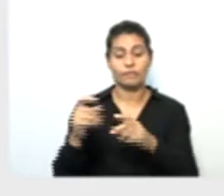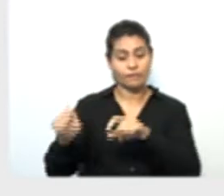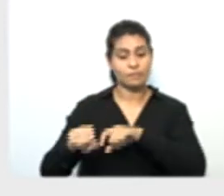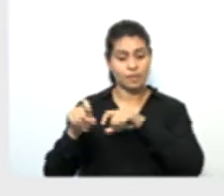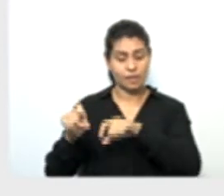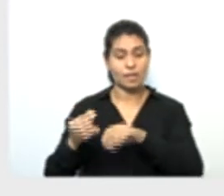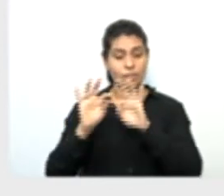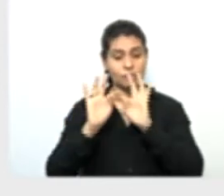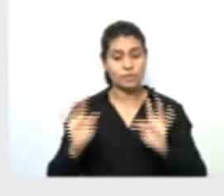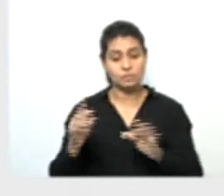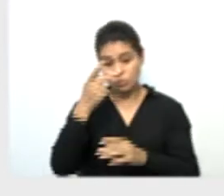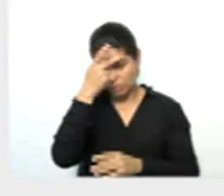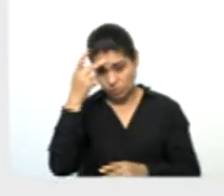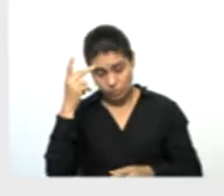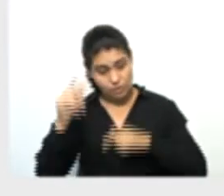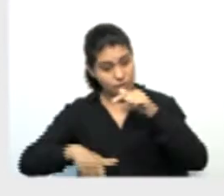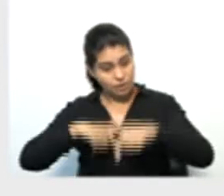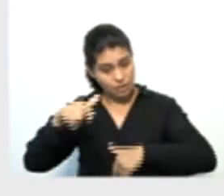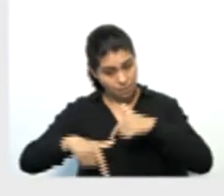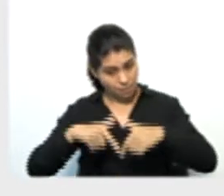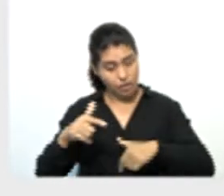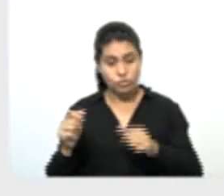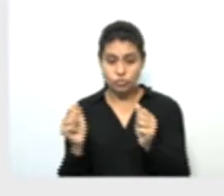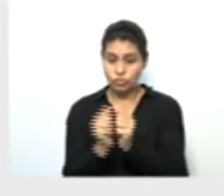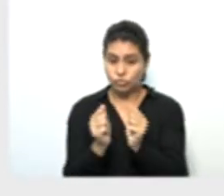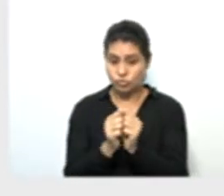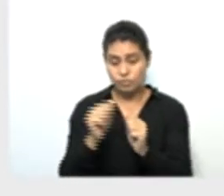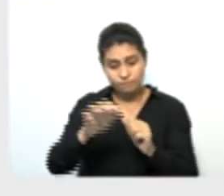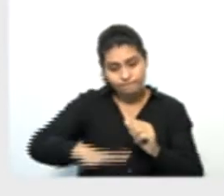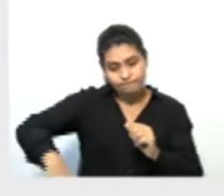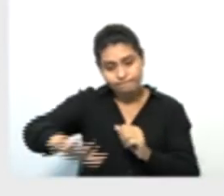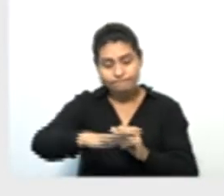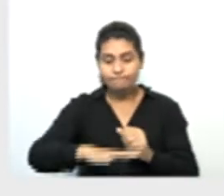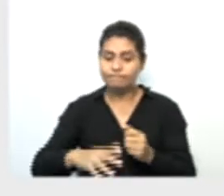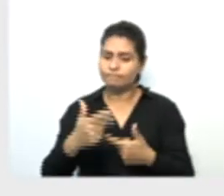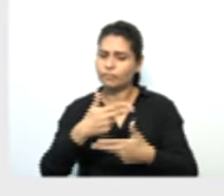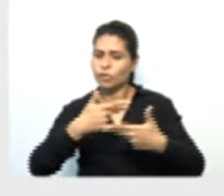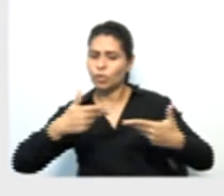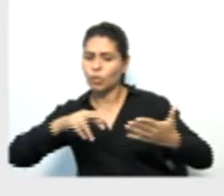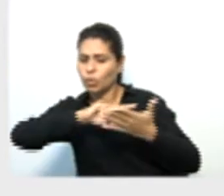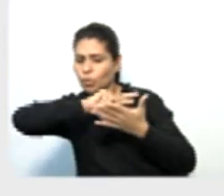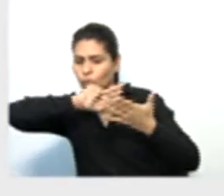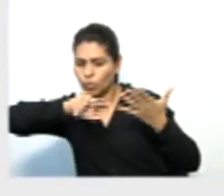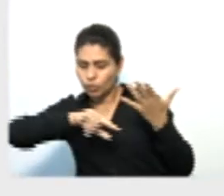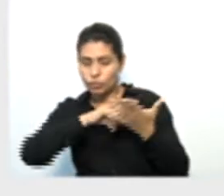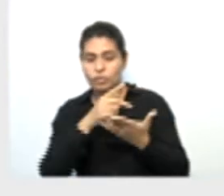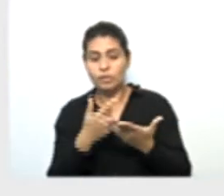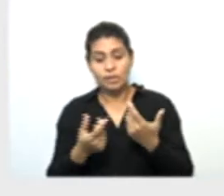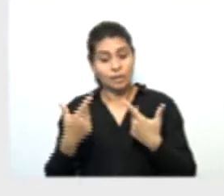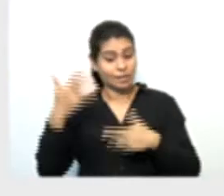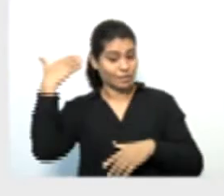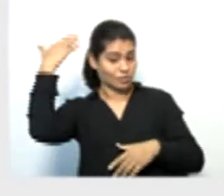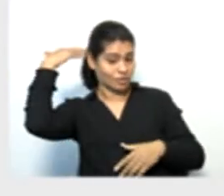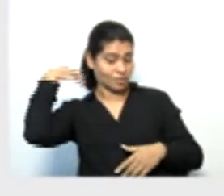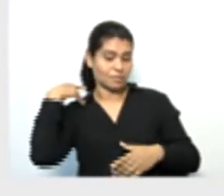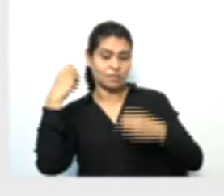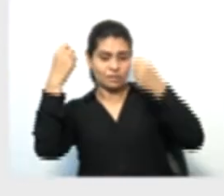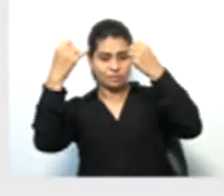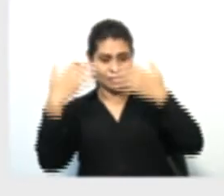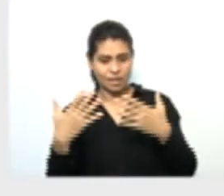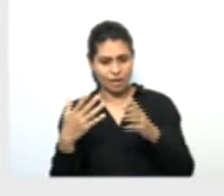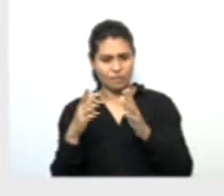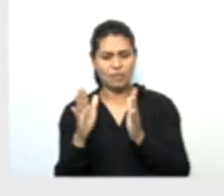configura pelos pequenos produtores, trabalhadores rurais, meeiros, lavradores e outros atores sociais antigamente marcados pelo estigma